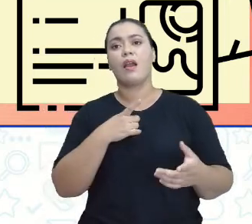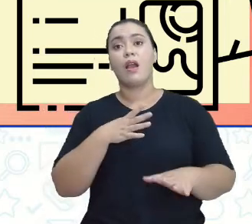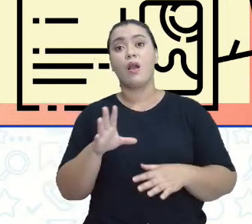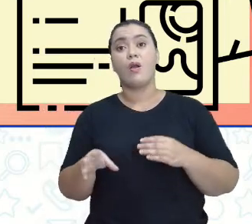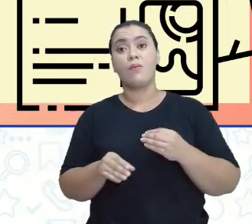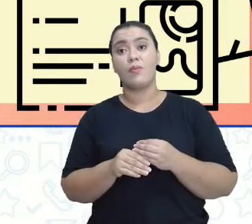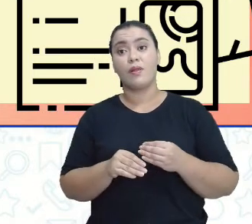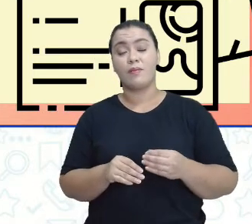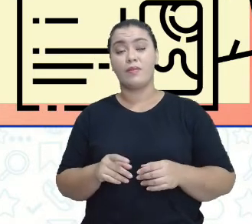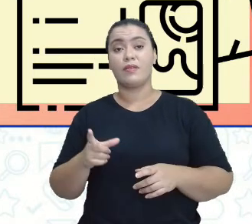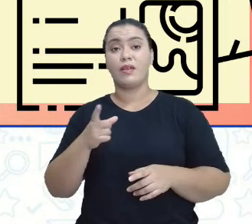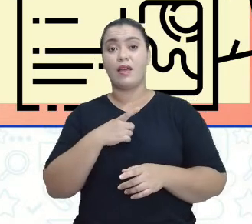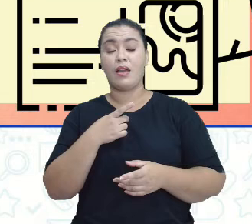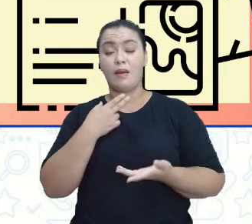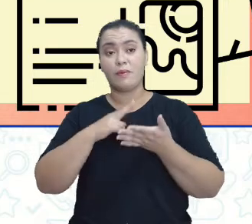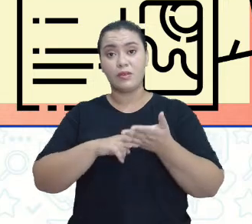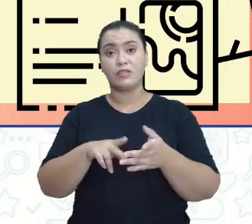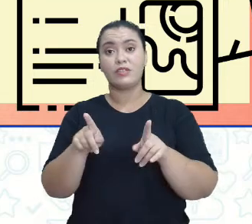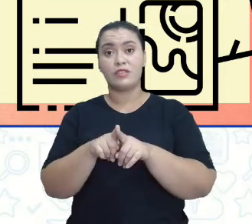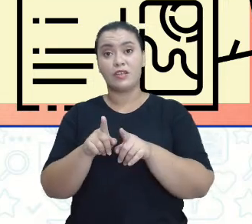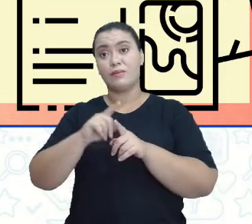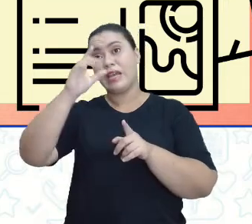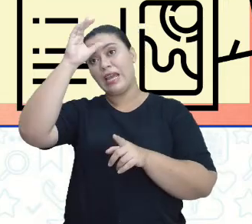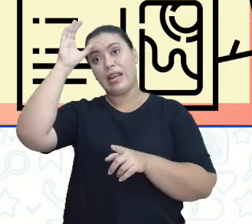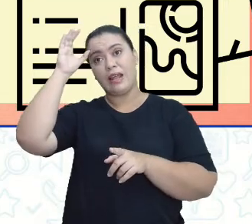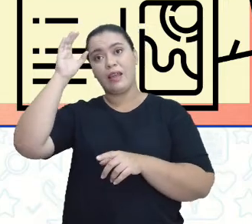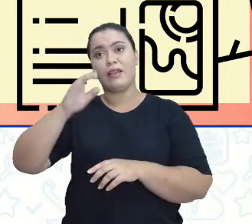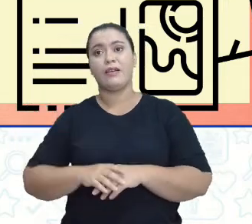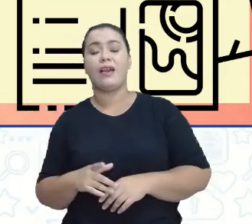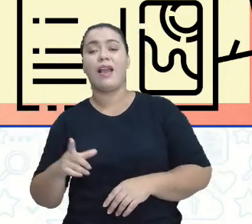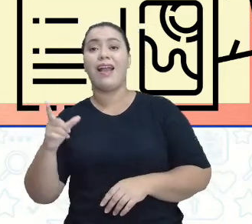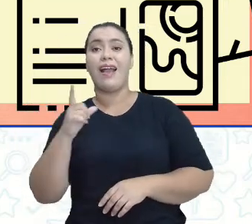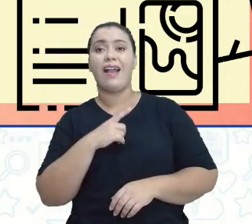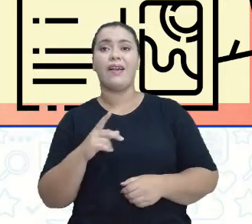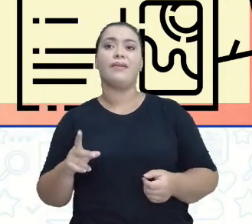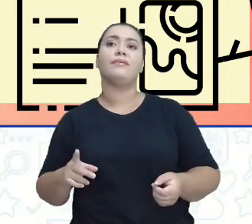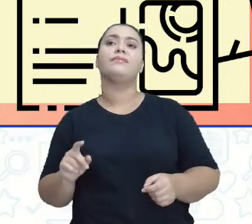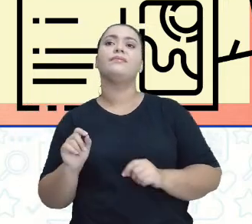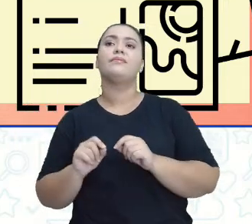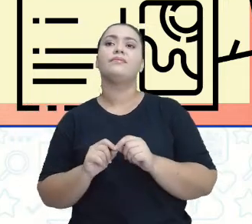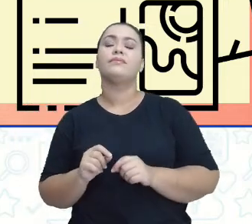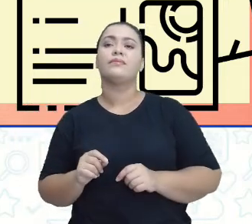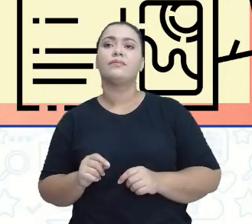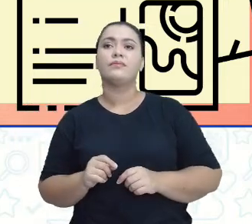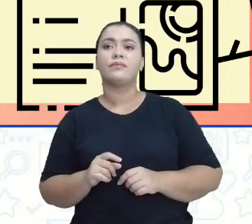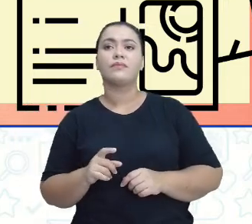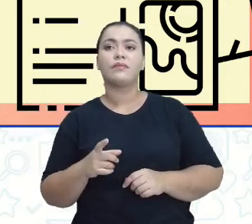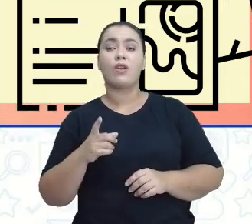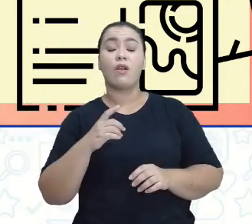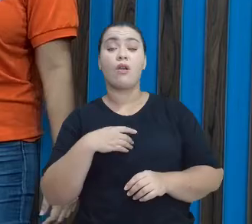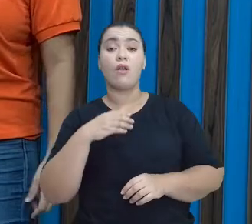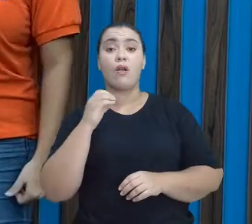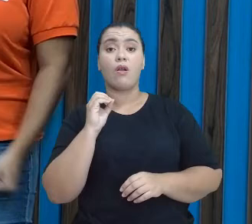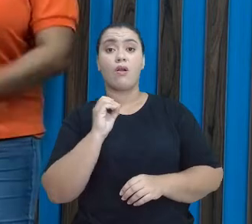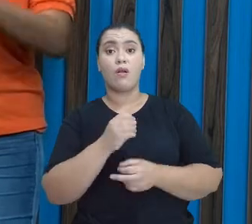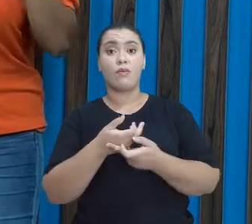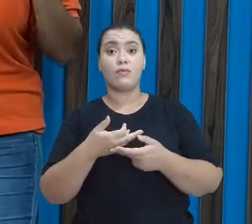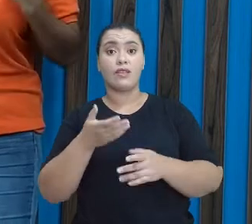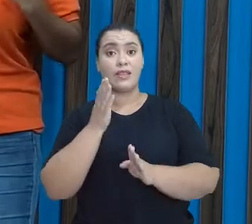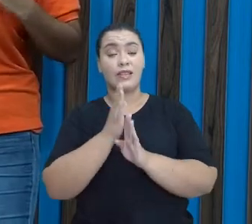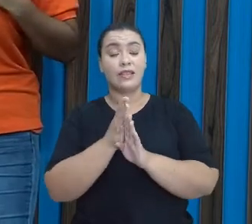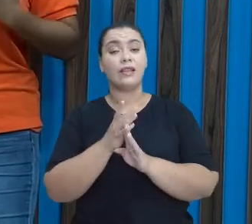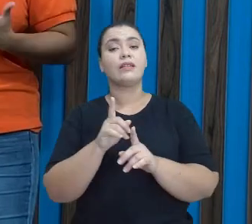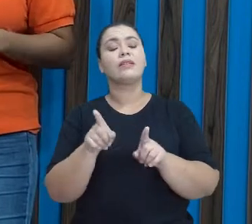aos clientes. E aí eu vou ter um objeto direto, ali os postais, e um objeto indireto